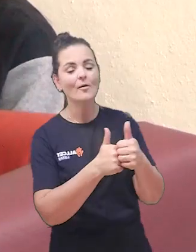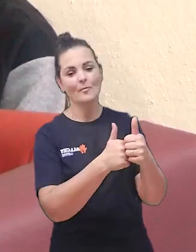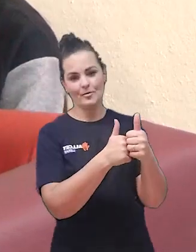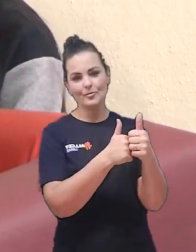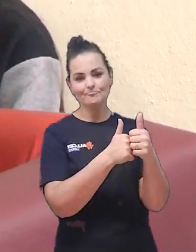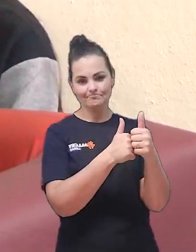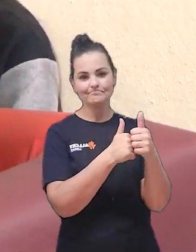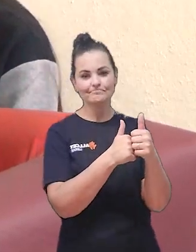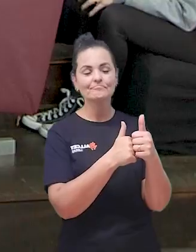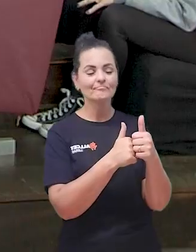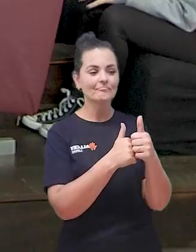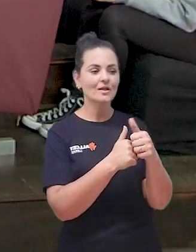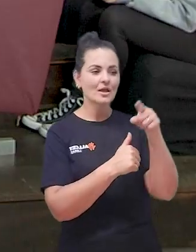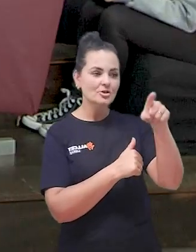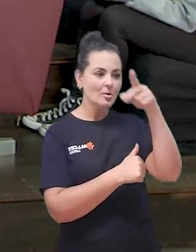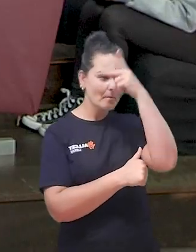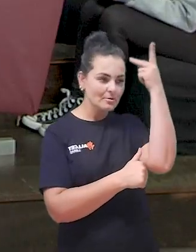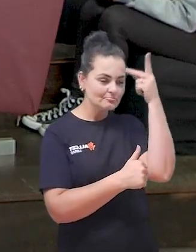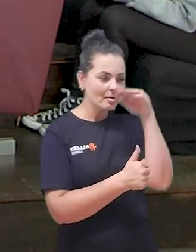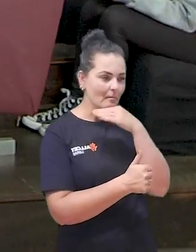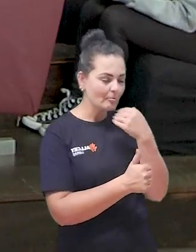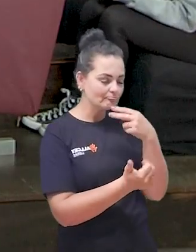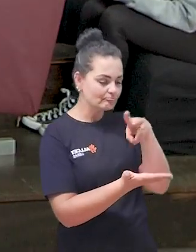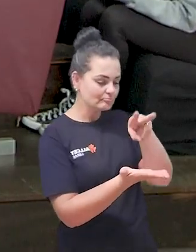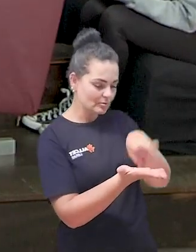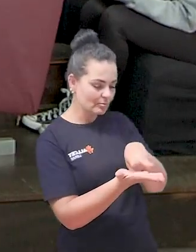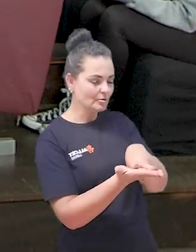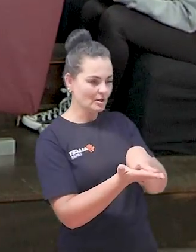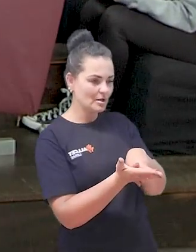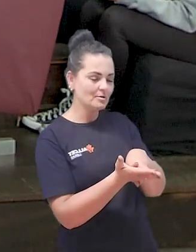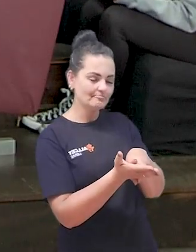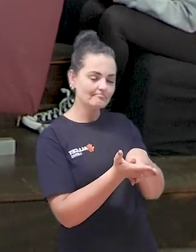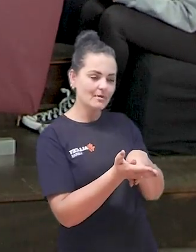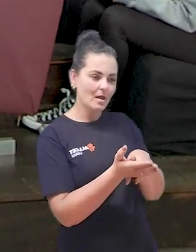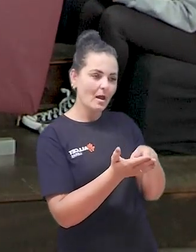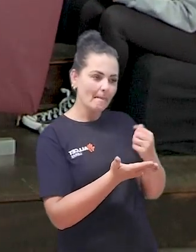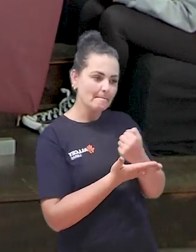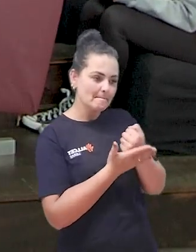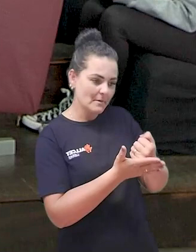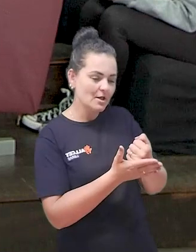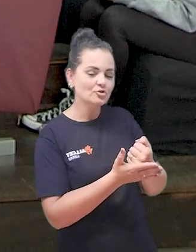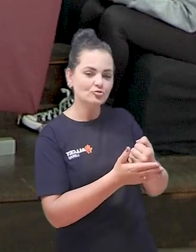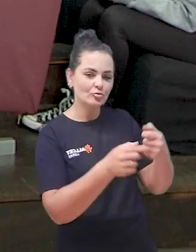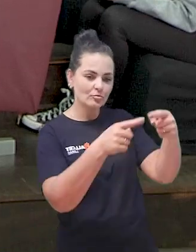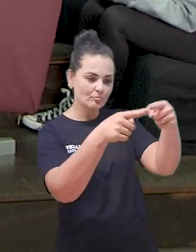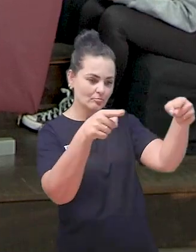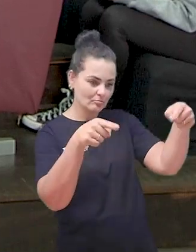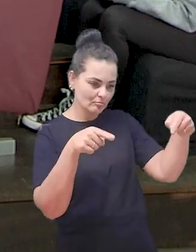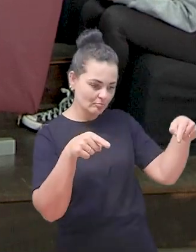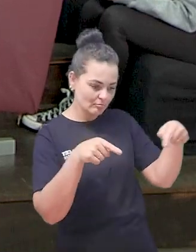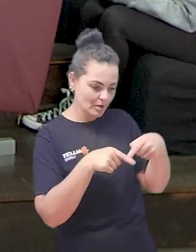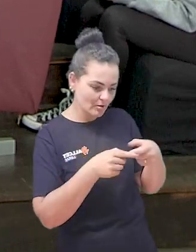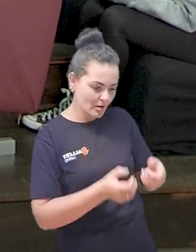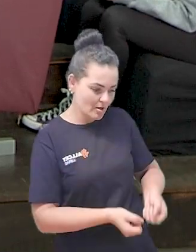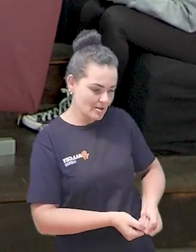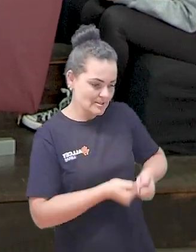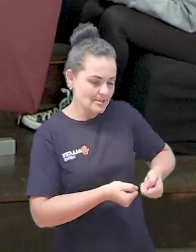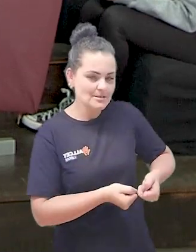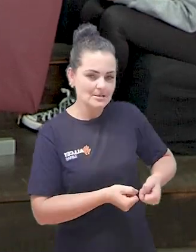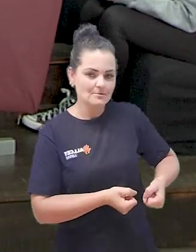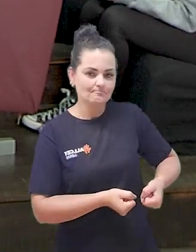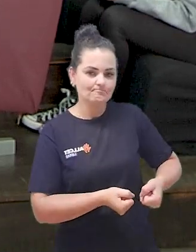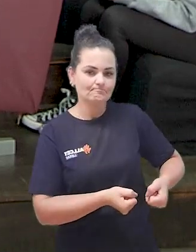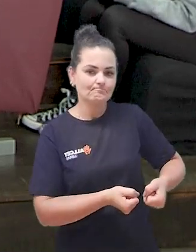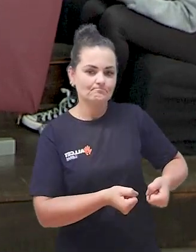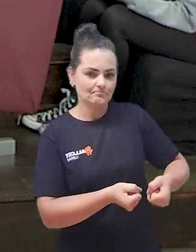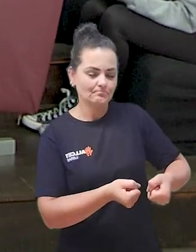estava nesse velório. Aí ele me ajudou a carregar o caixão, ainda era na época da pandemia. Ajudou a